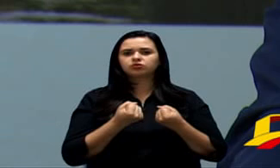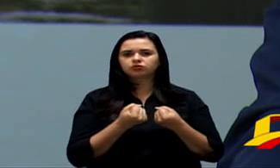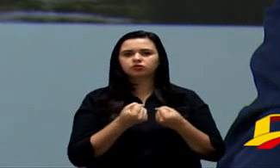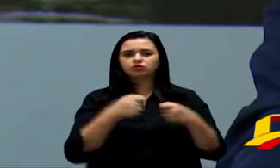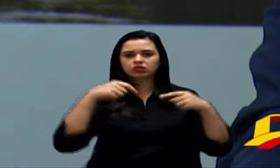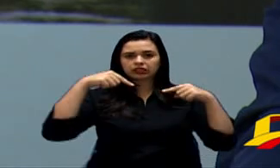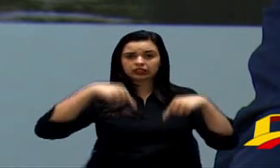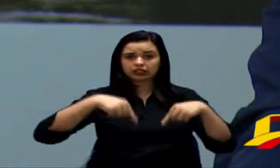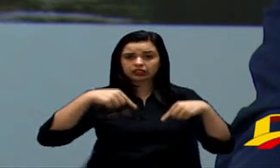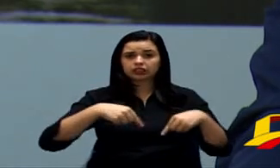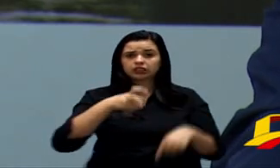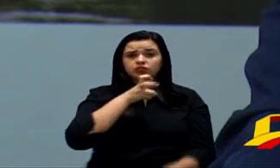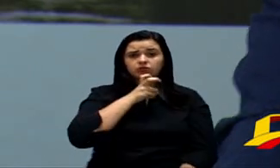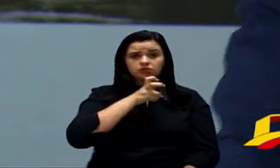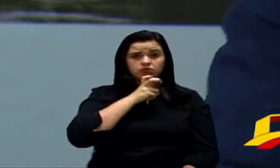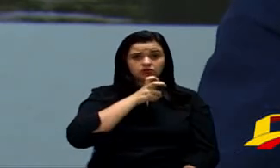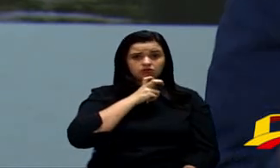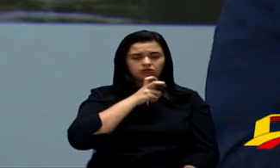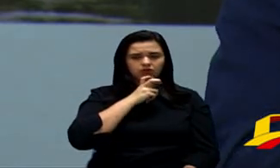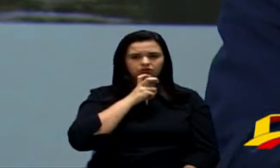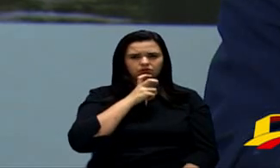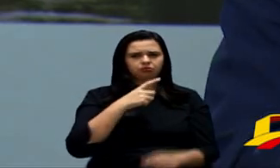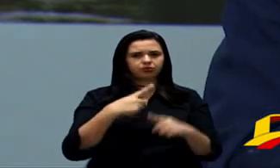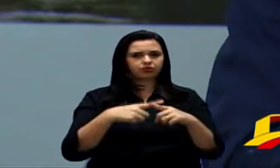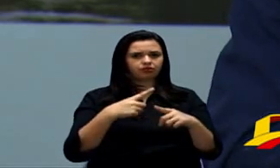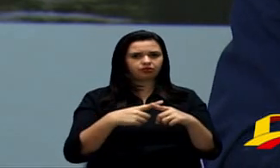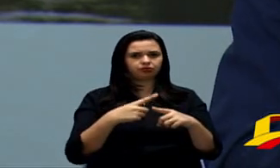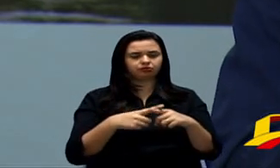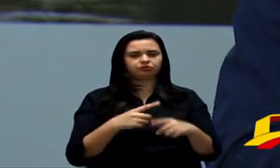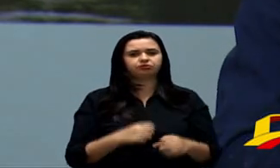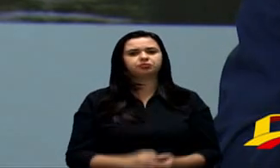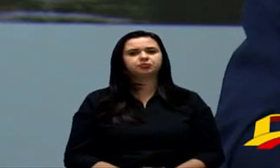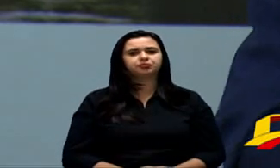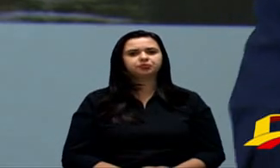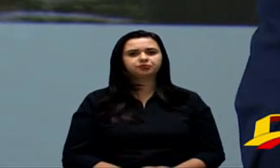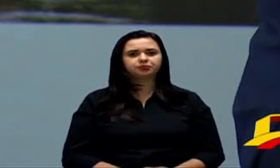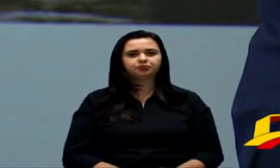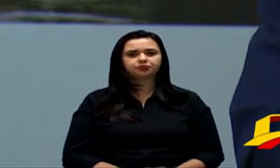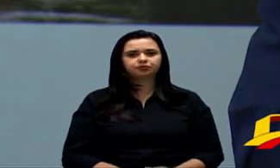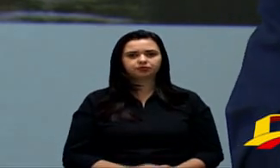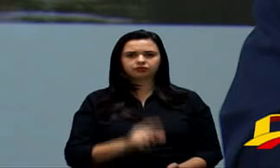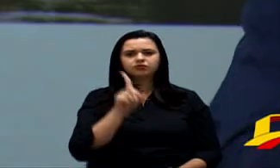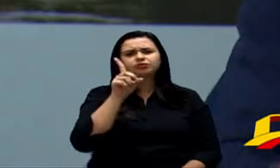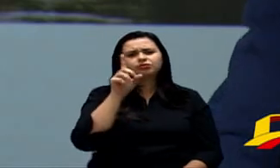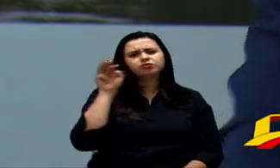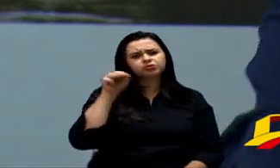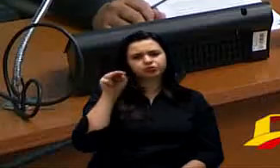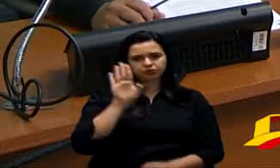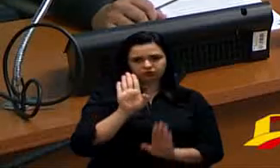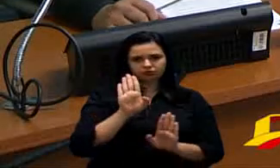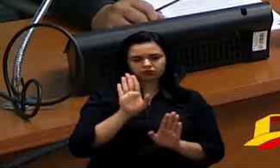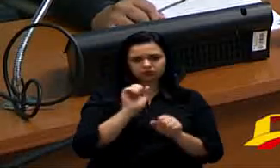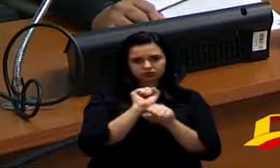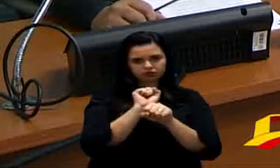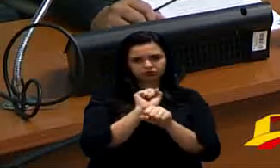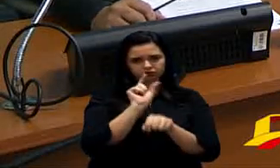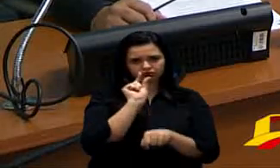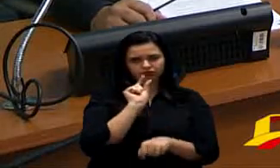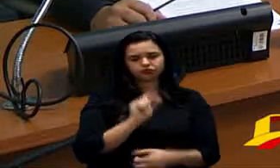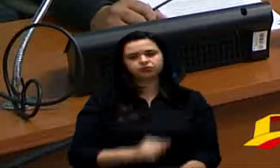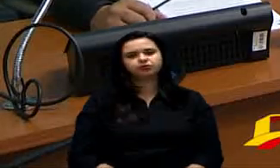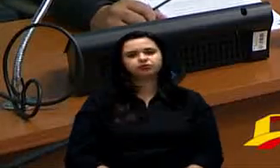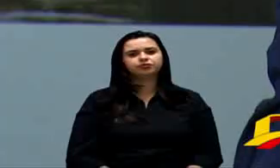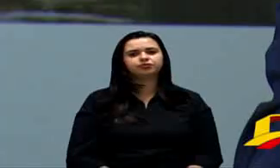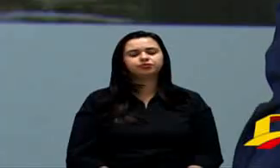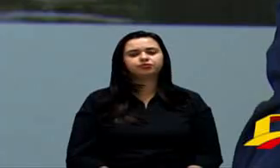aspectos pontuais. Hoje. Só um minutinho, senhor. Porque nós vamos